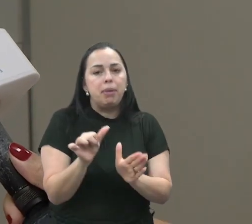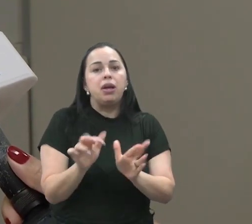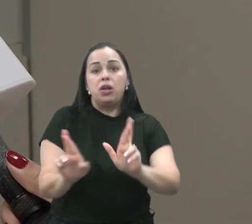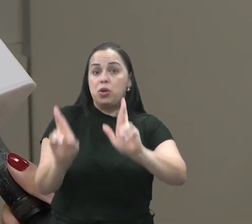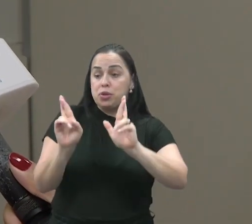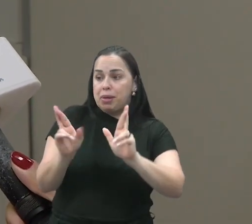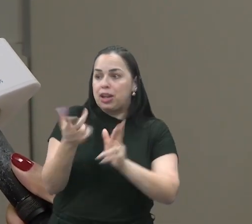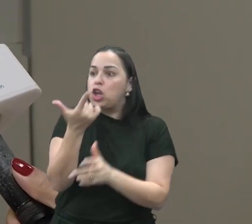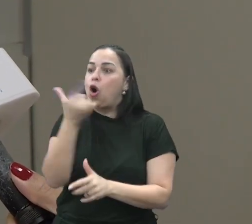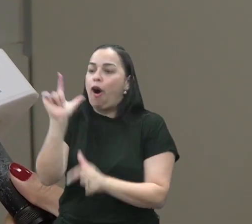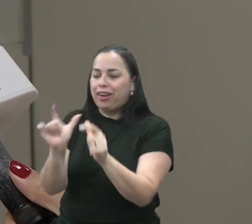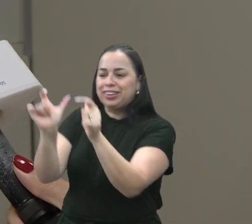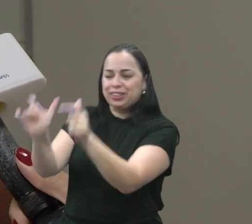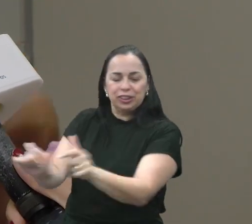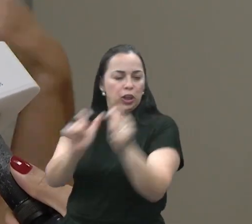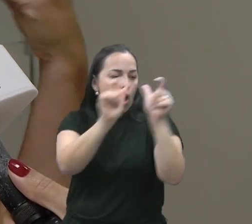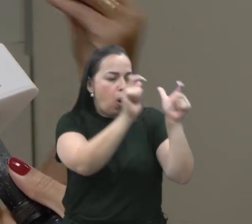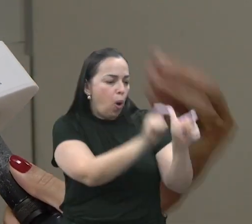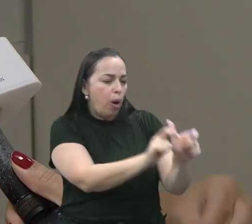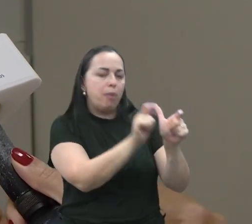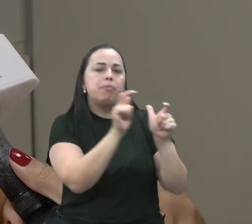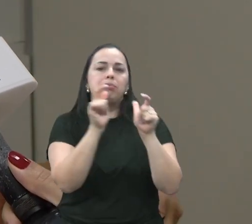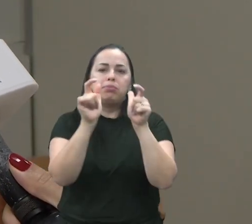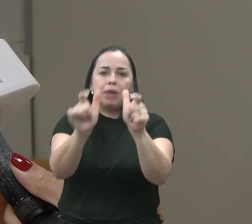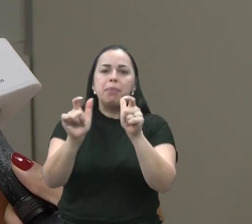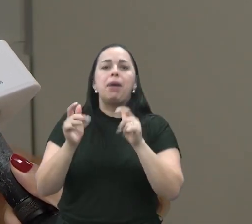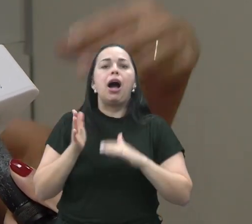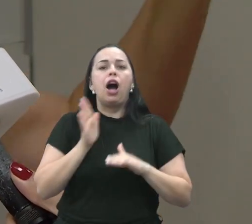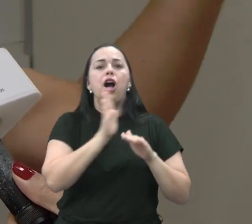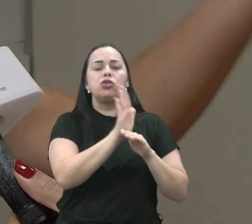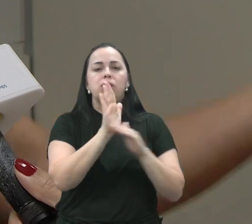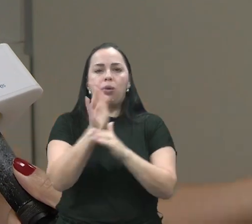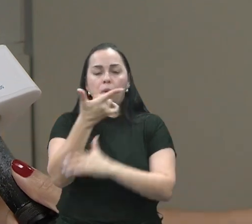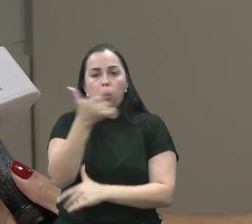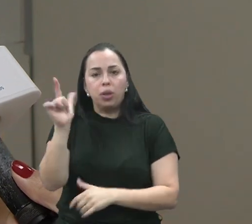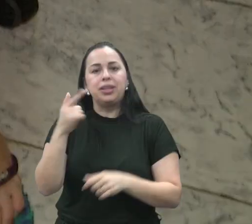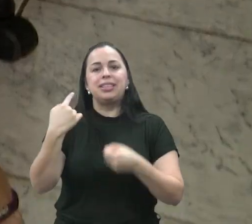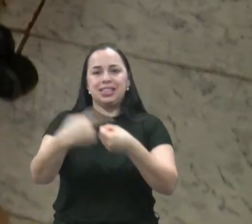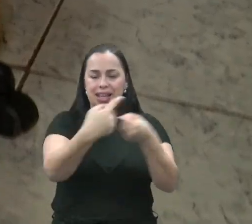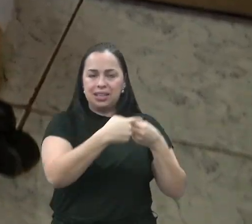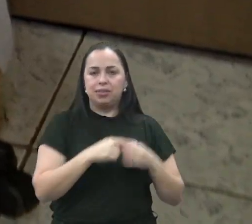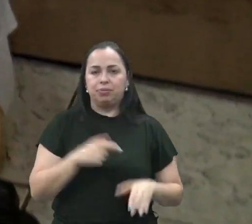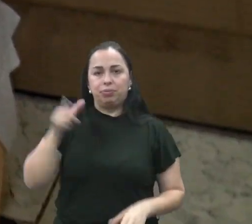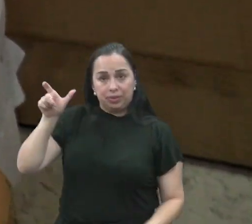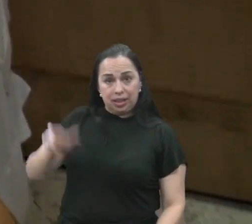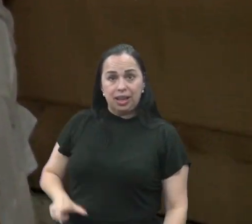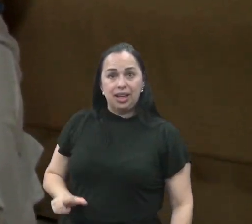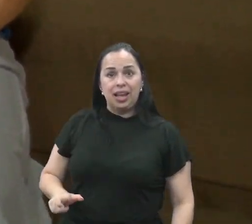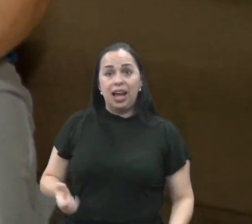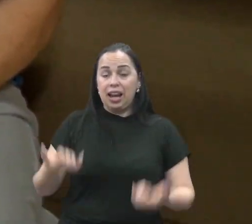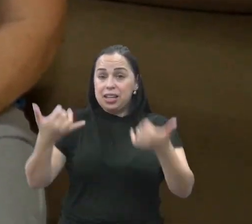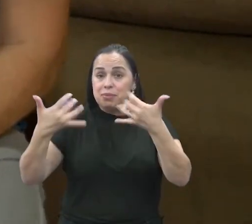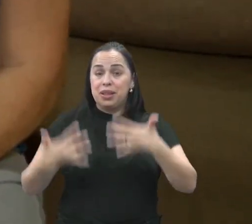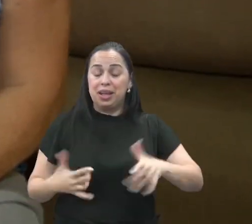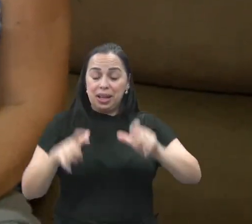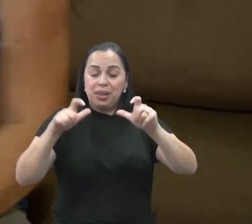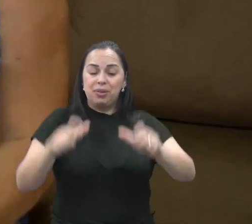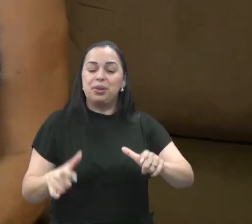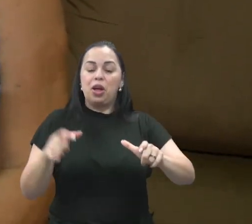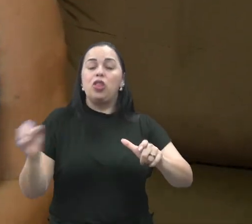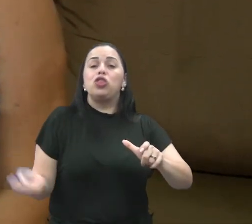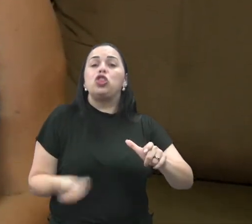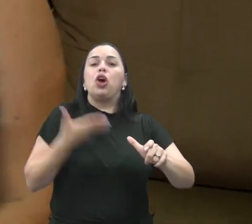primeiro e eu espero que venham outros para atender também outra região. E para Clarice, o novo centro especializado